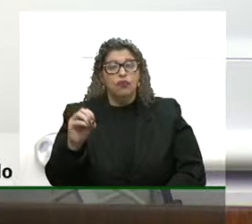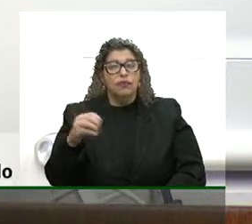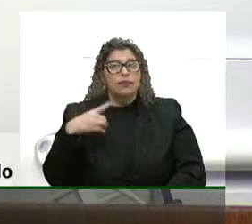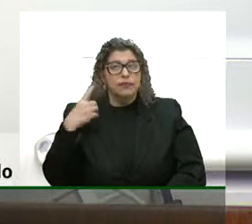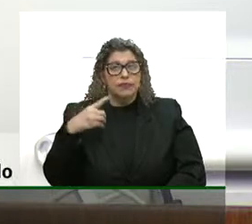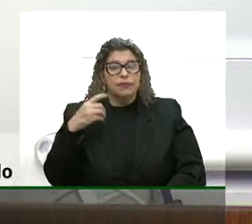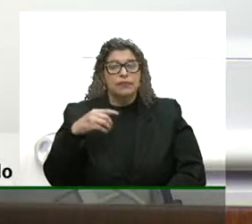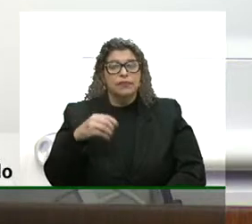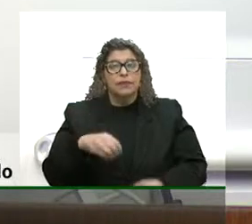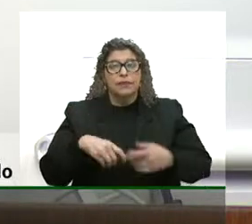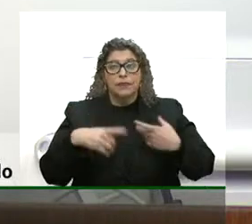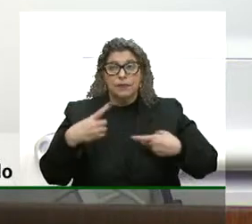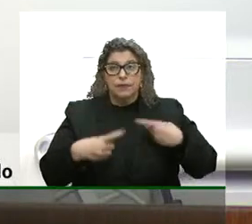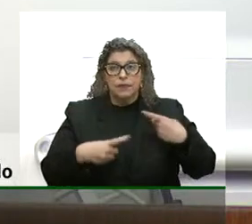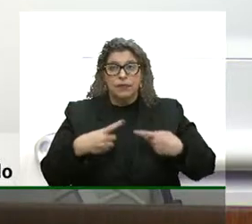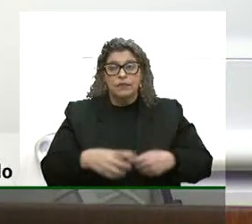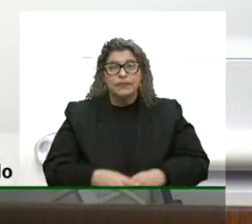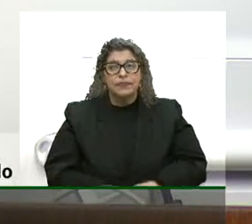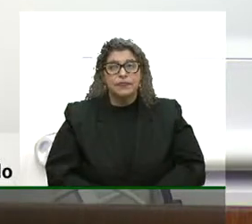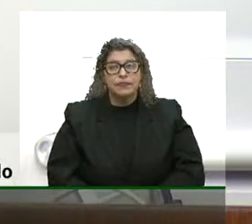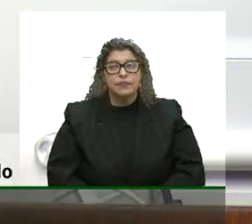para a emenda de número 1.